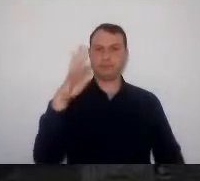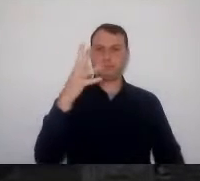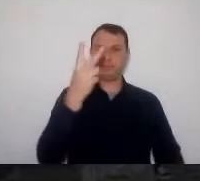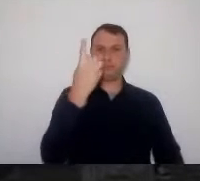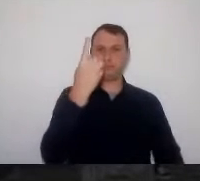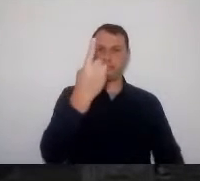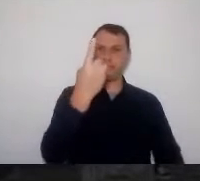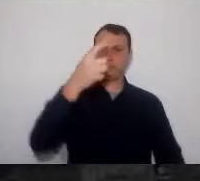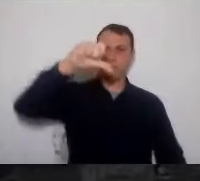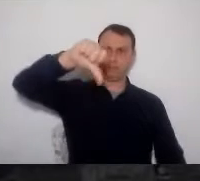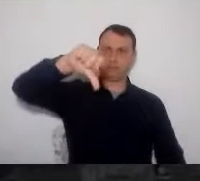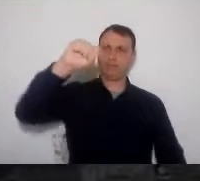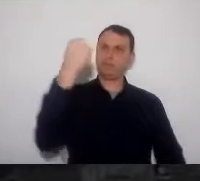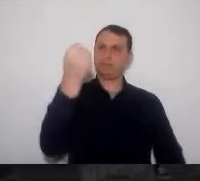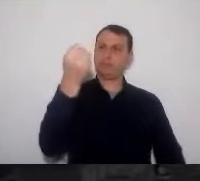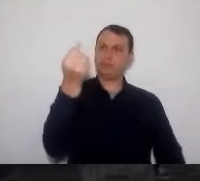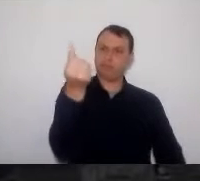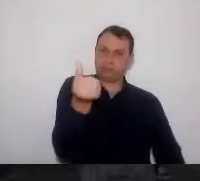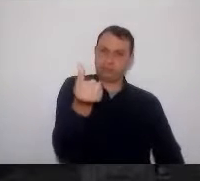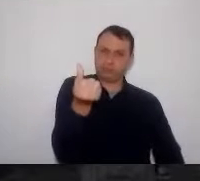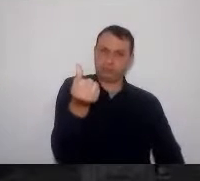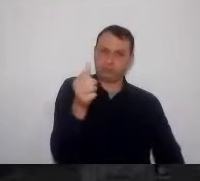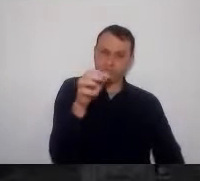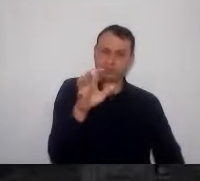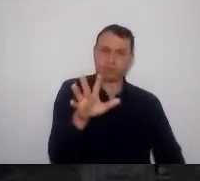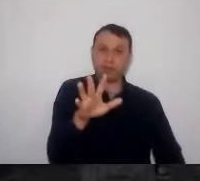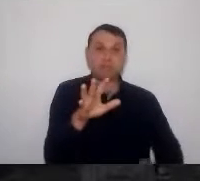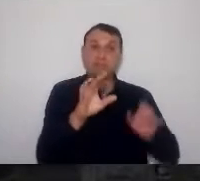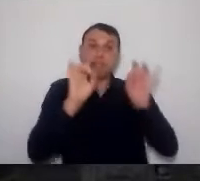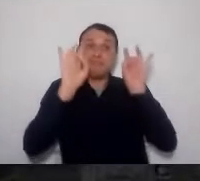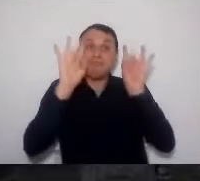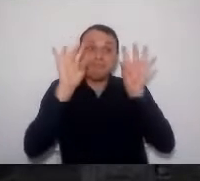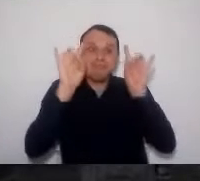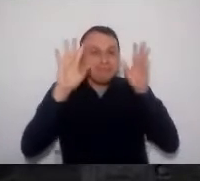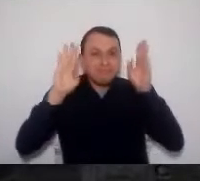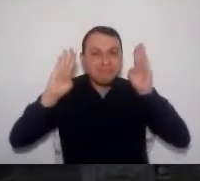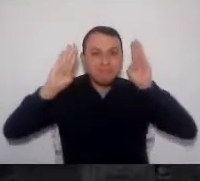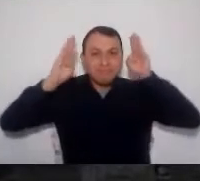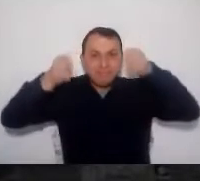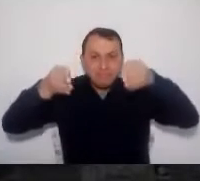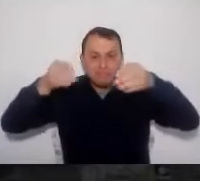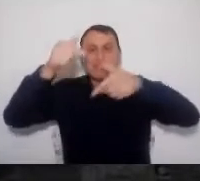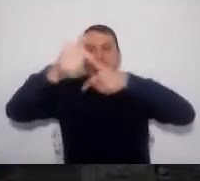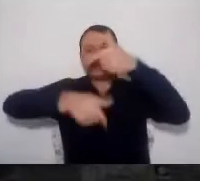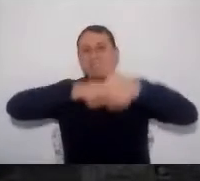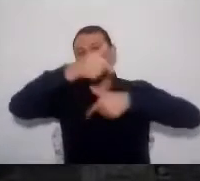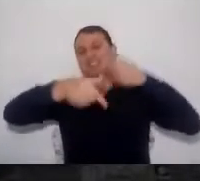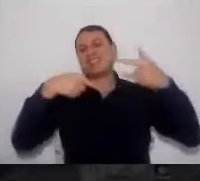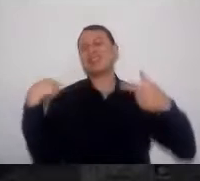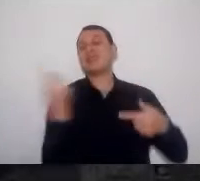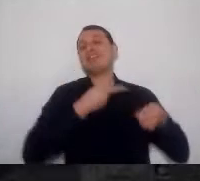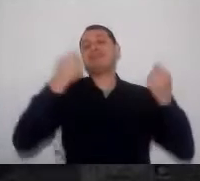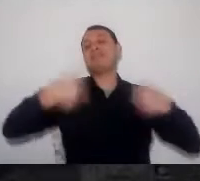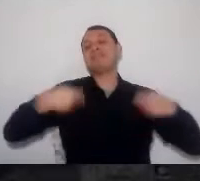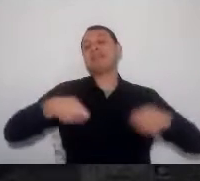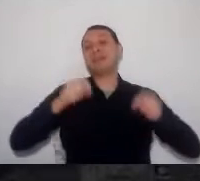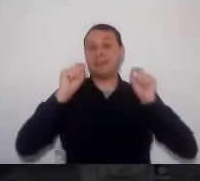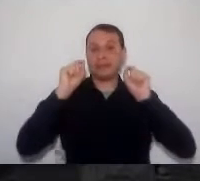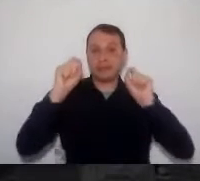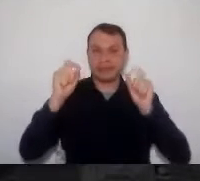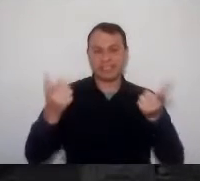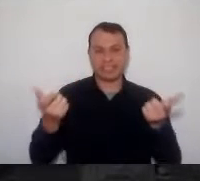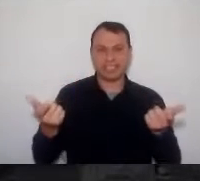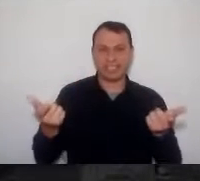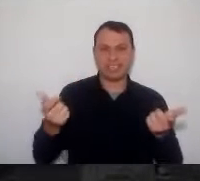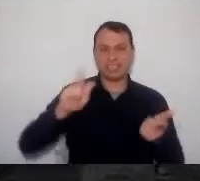86, fizemos 86, uma televisão 86. Falando especialmente sobre a questão do doença do trabalho. E o bom é que a Júlia